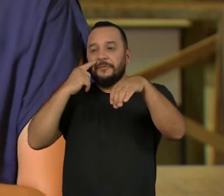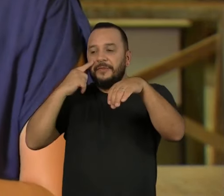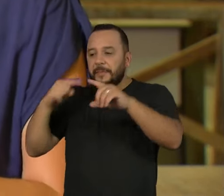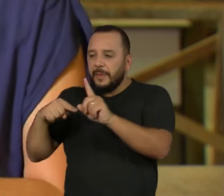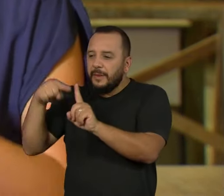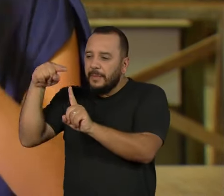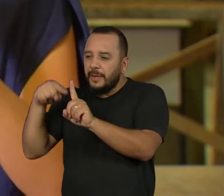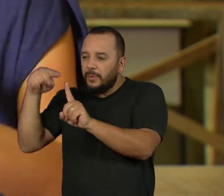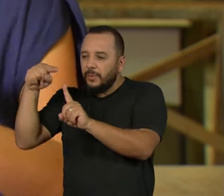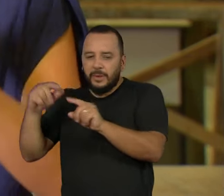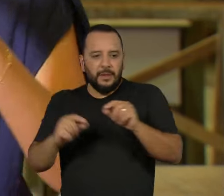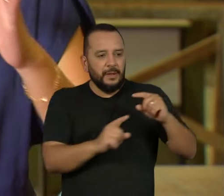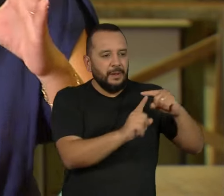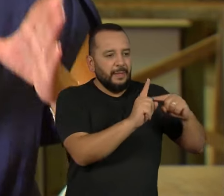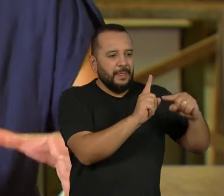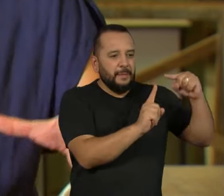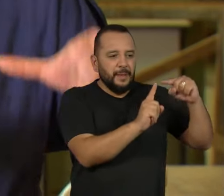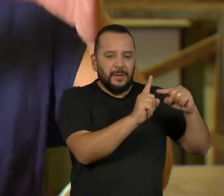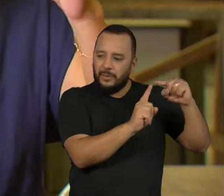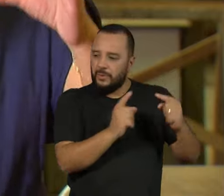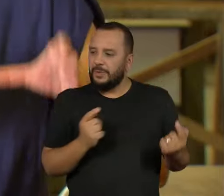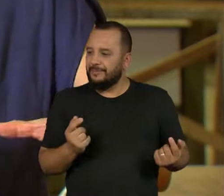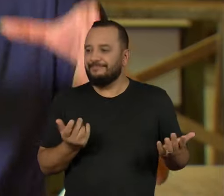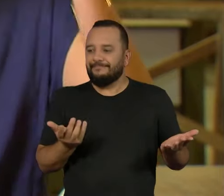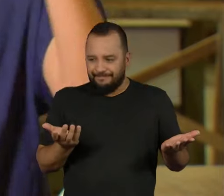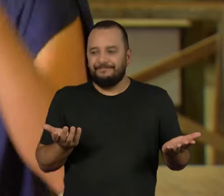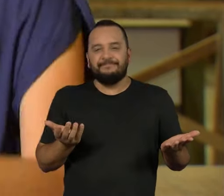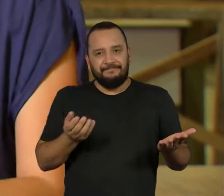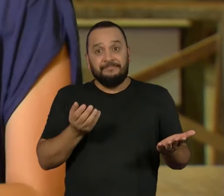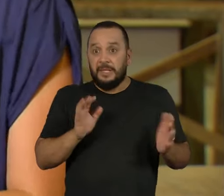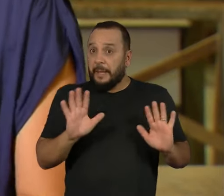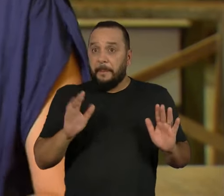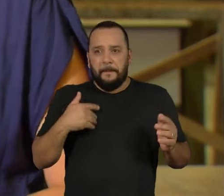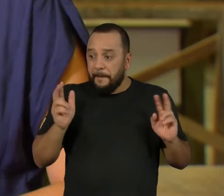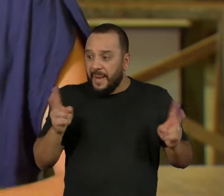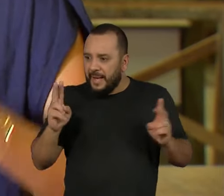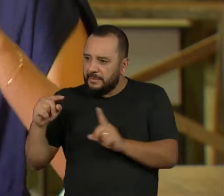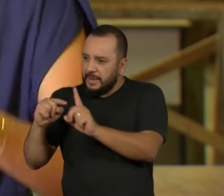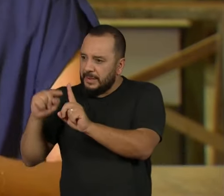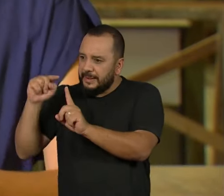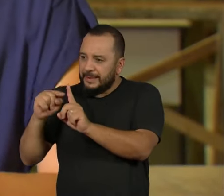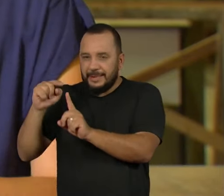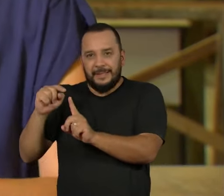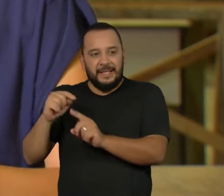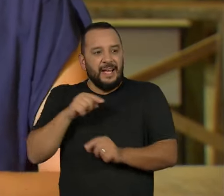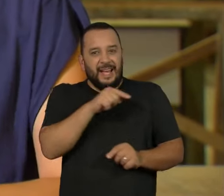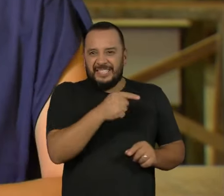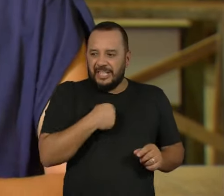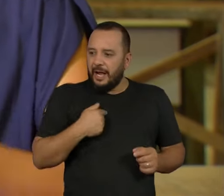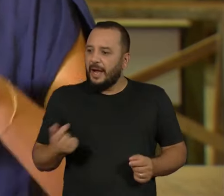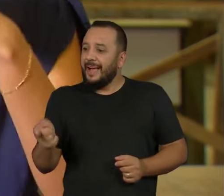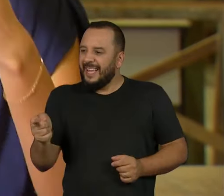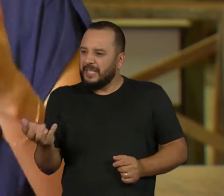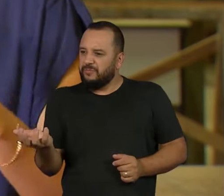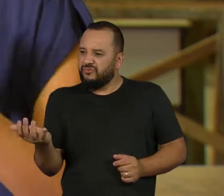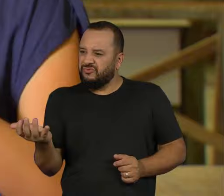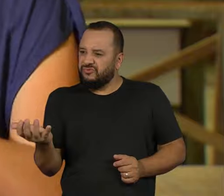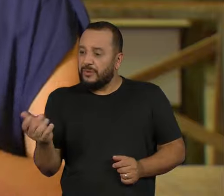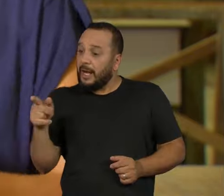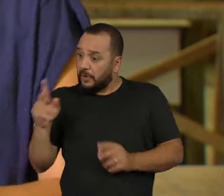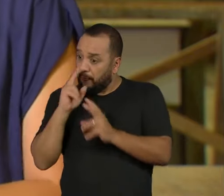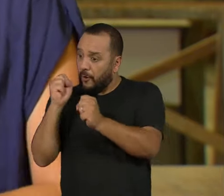temperatura. E aí submetemos outra placa de isopor na mesma temperatura e ela degradou completamente e o